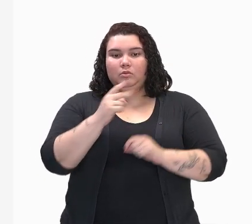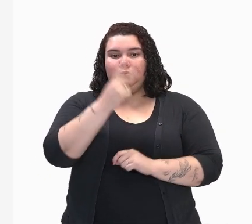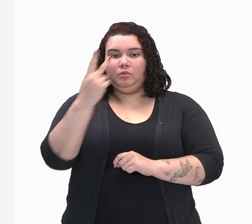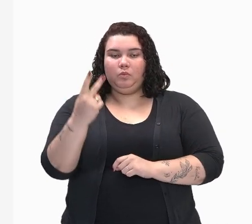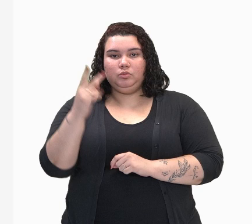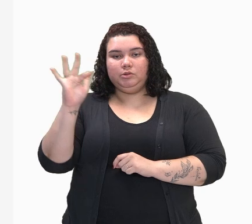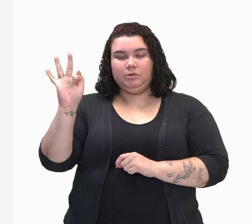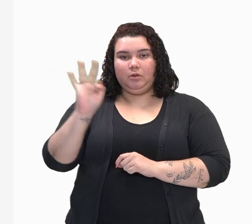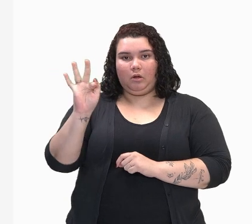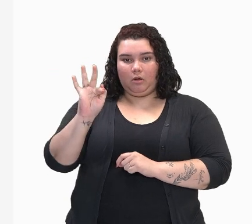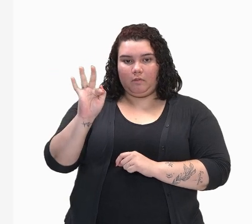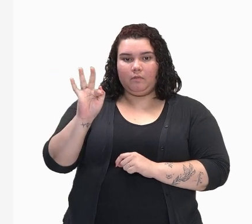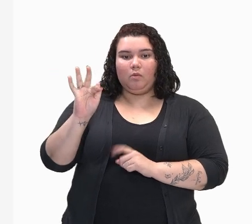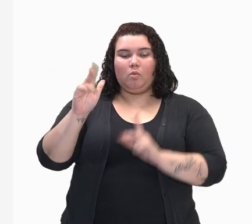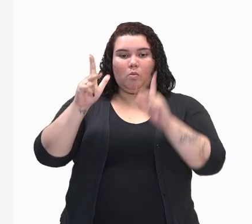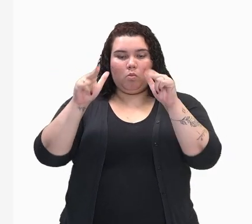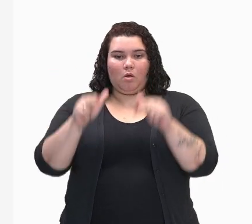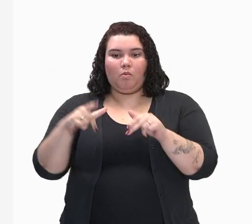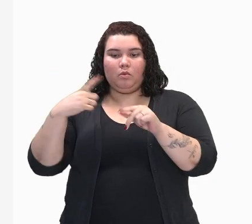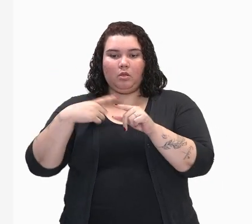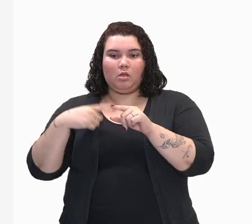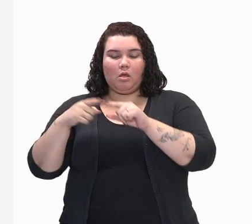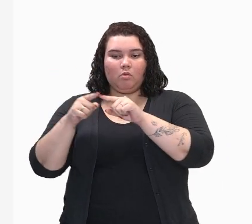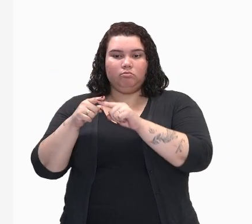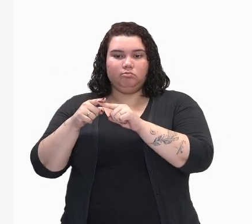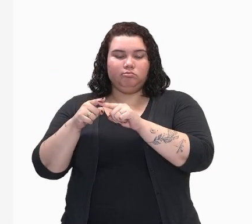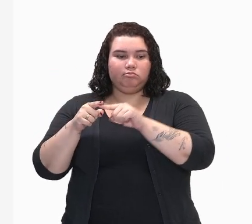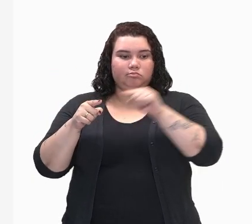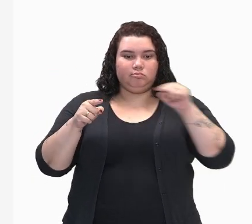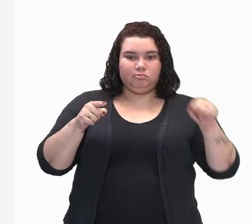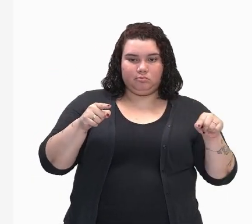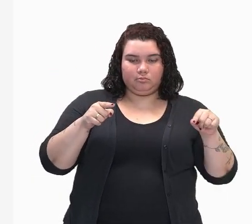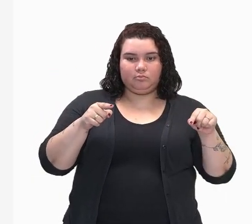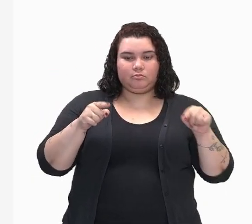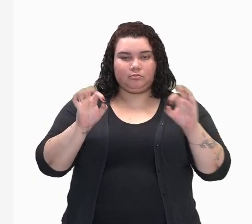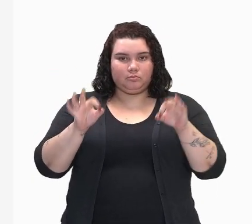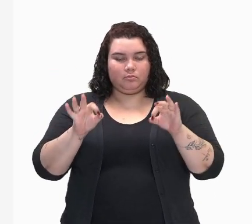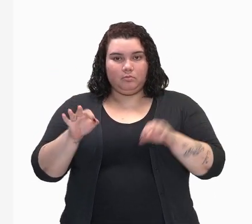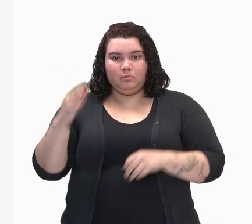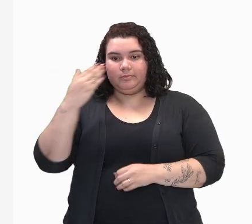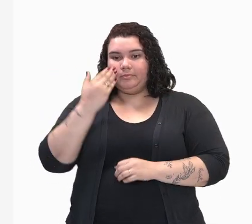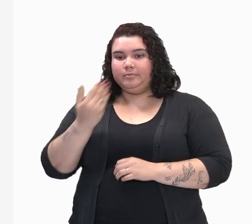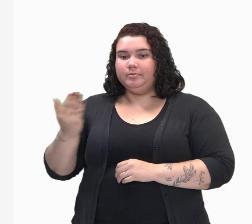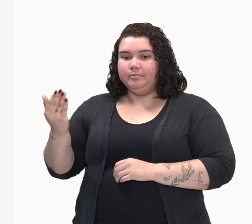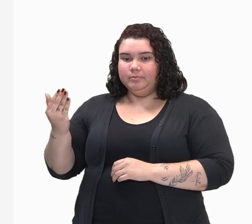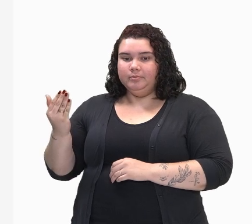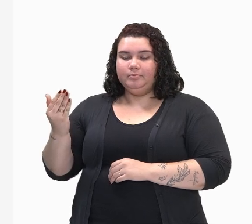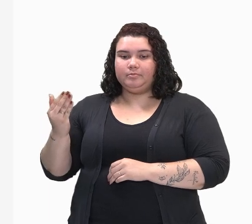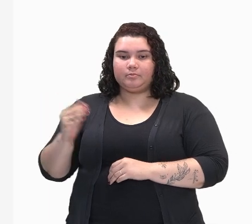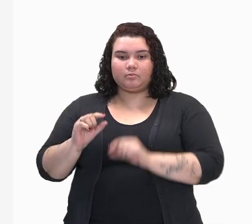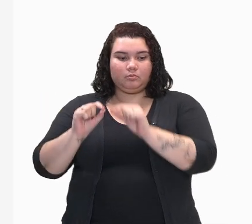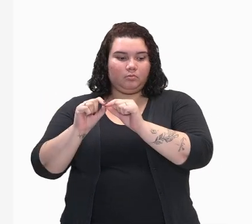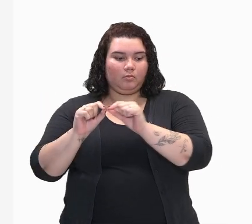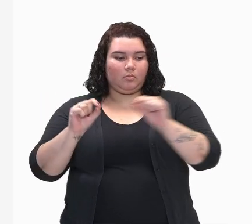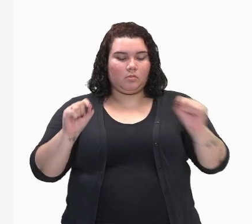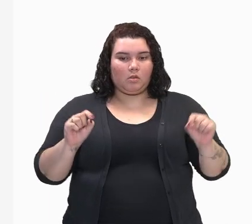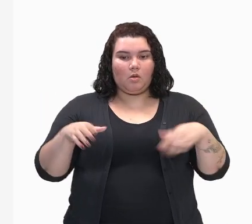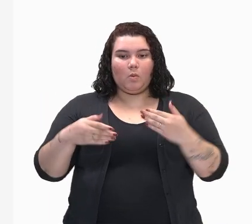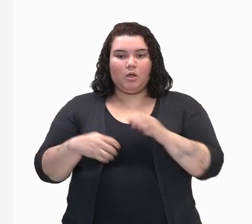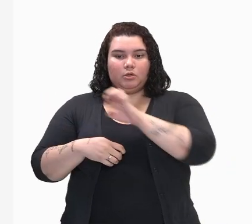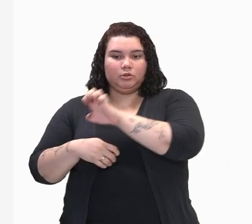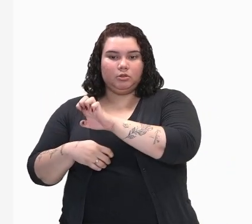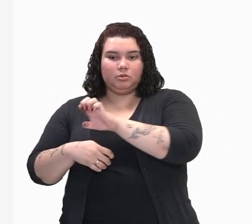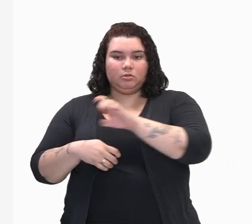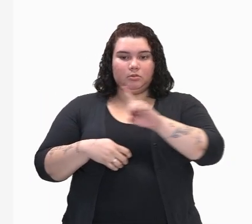essas forças têm mesma direção e mesmo sentido. Observe que a direção das duas forças é horizontal e o sentido é da esquerda para